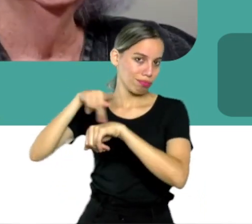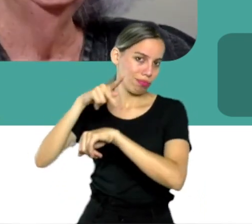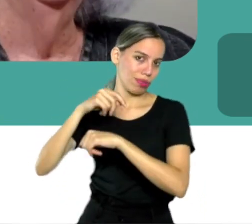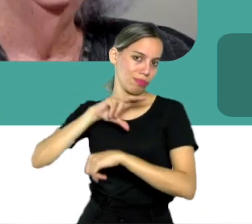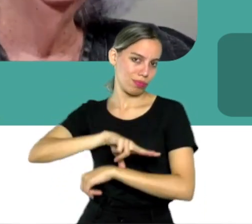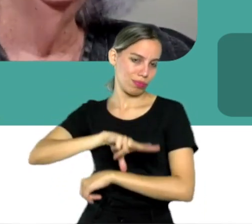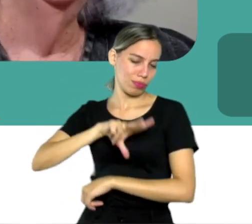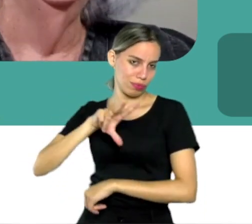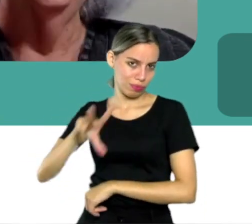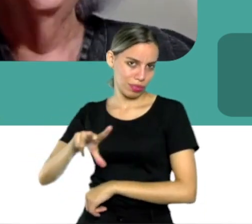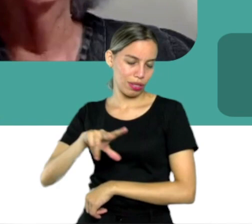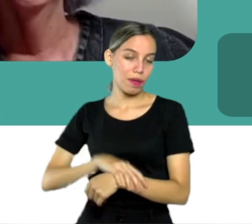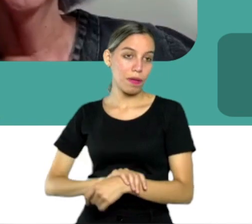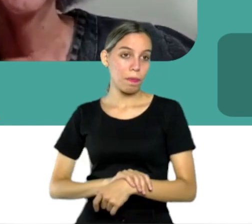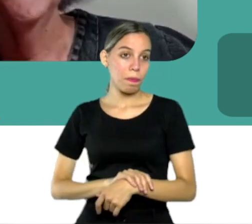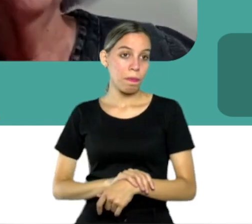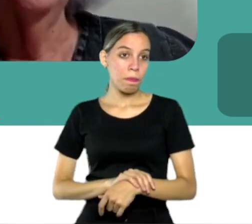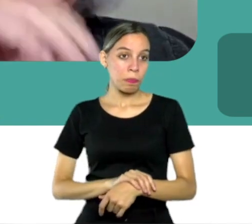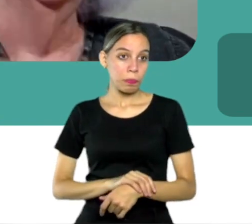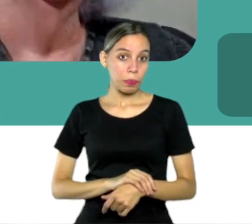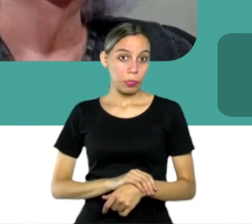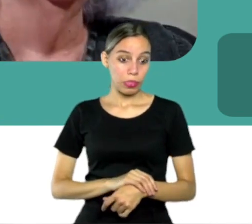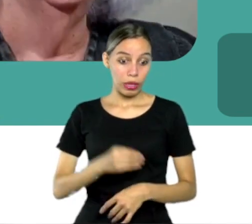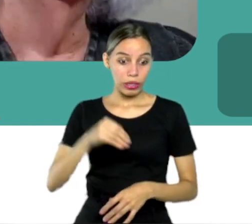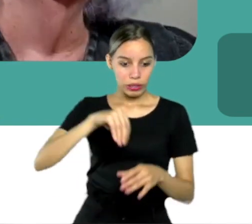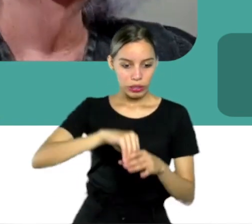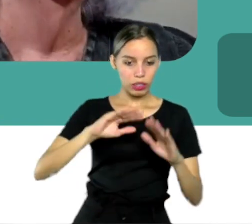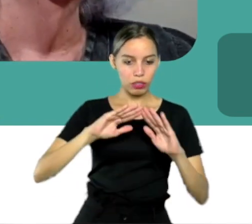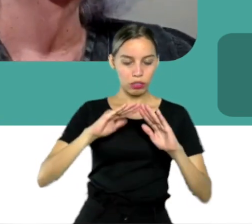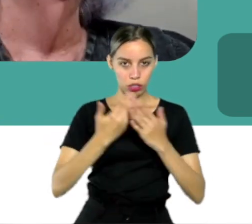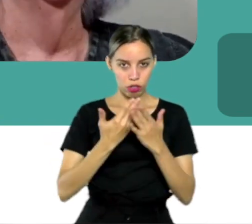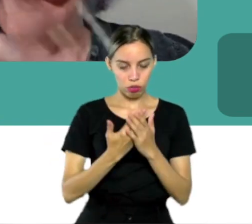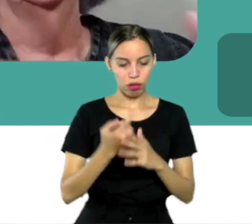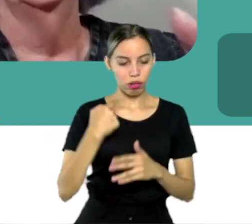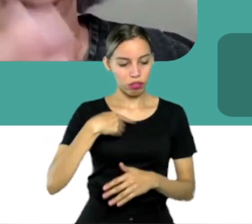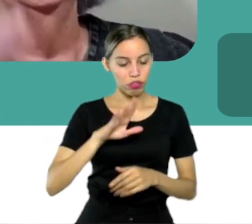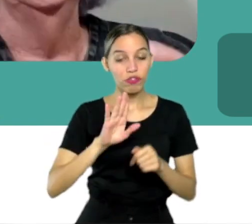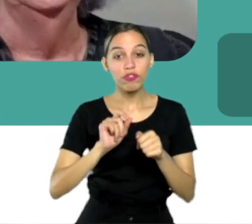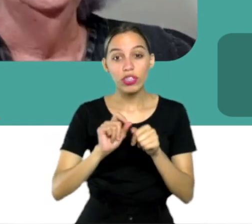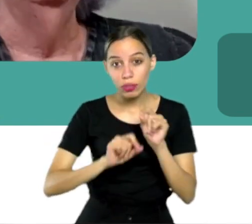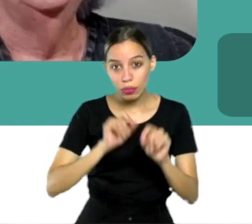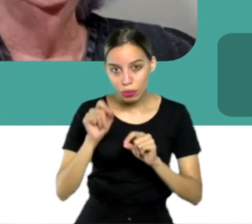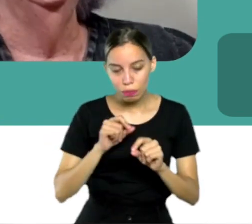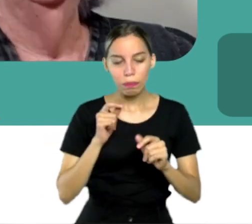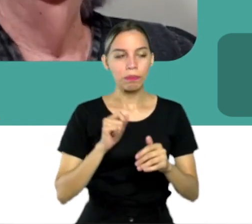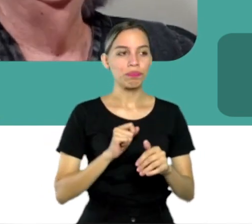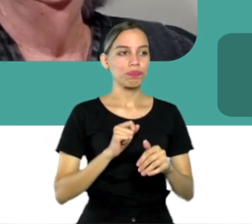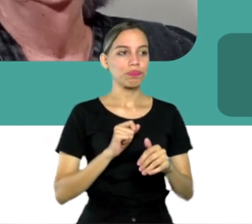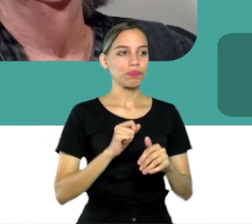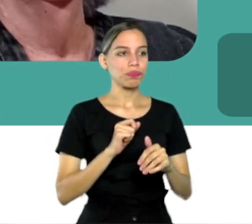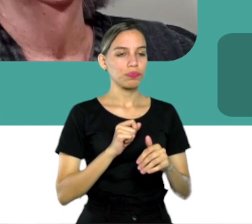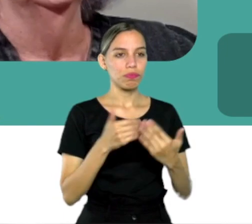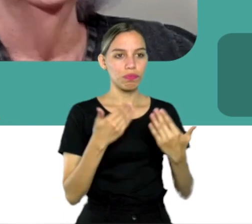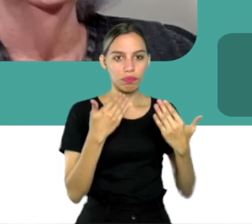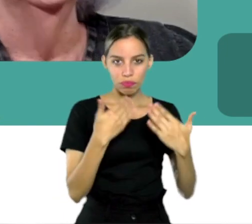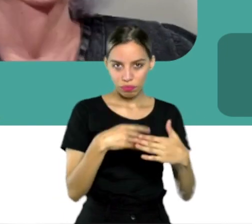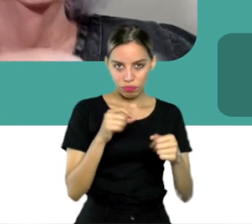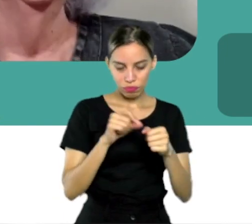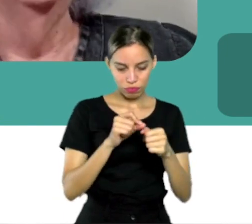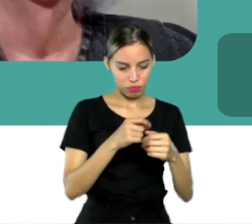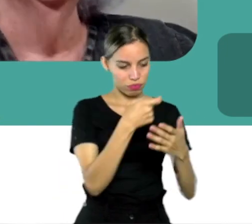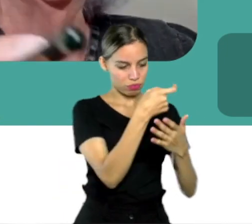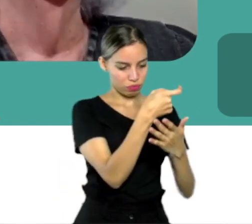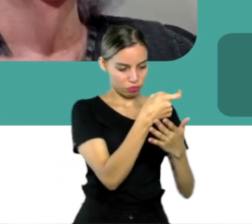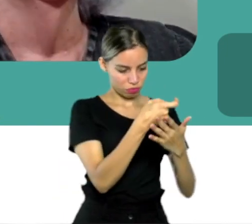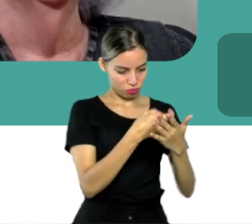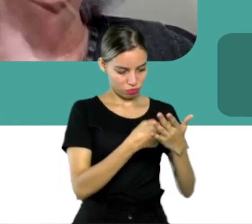leitura e eu era encarregada de escrever aquelas trovas que a gente fazia assim, meio brincando, a gente